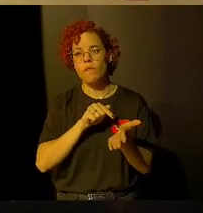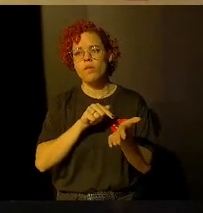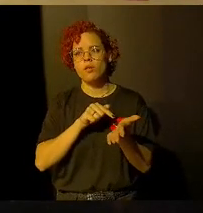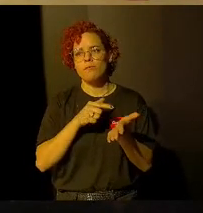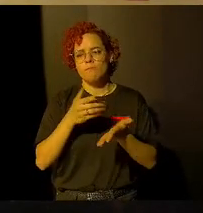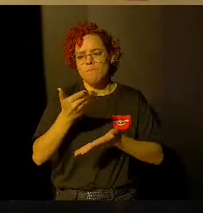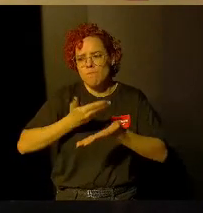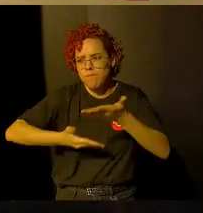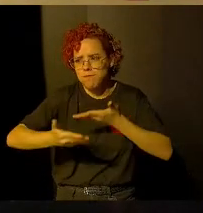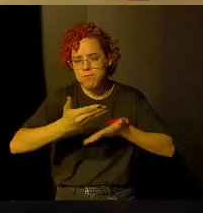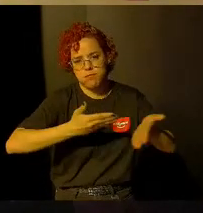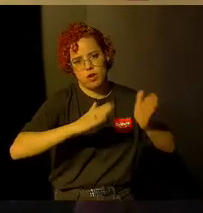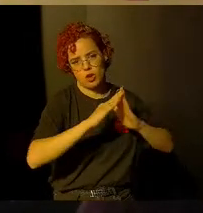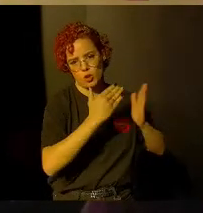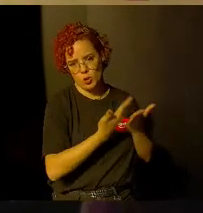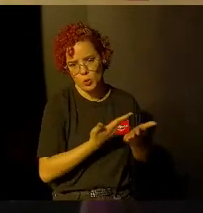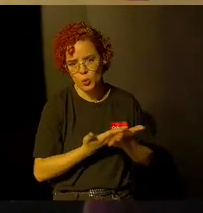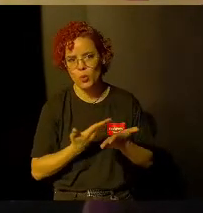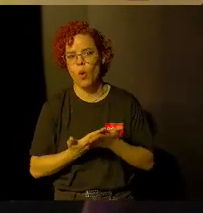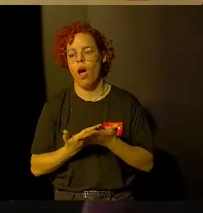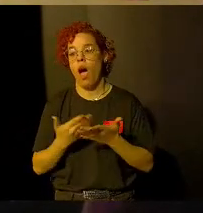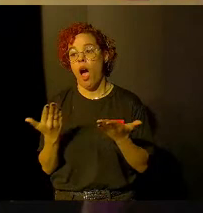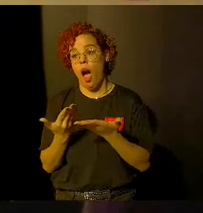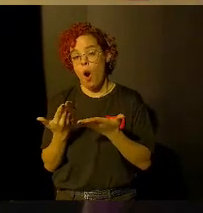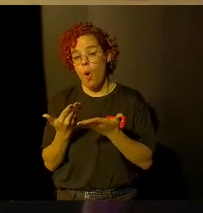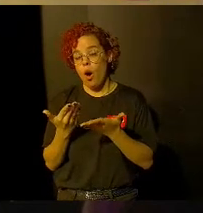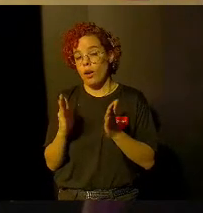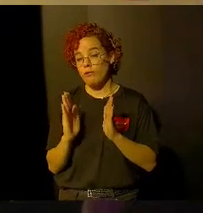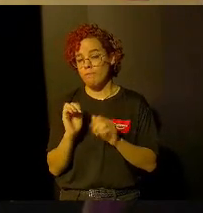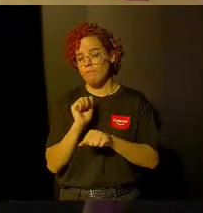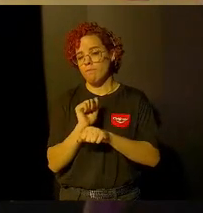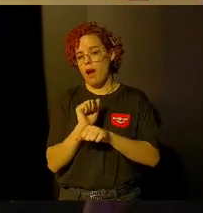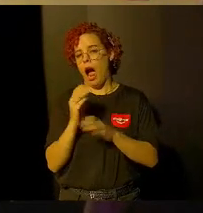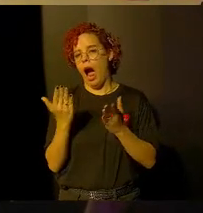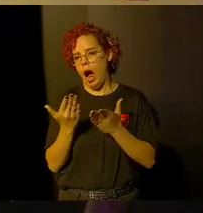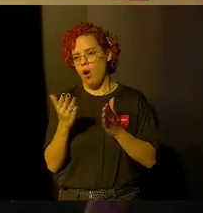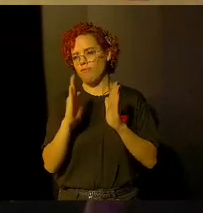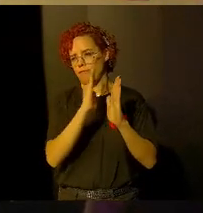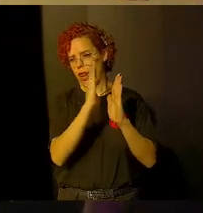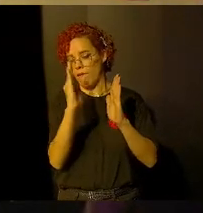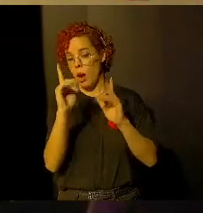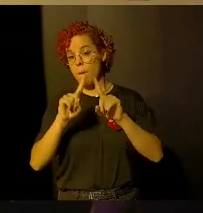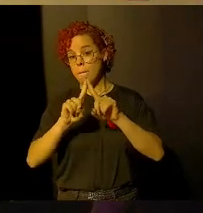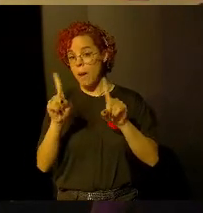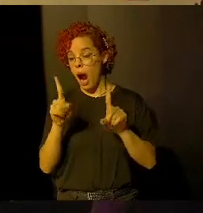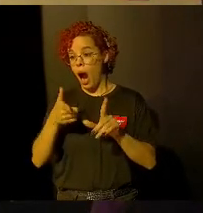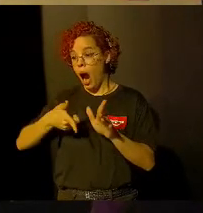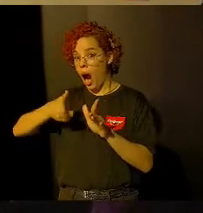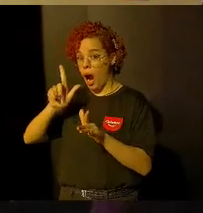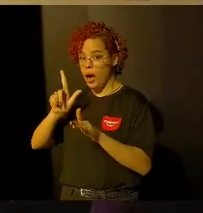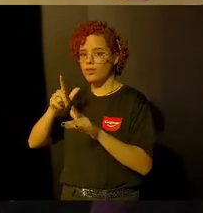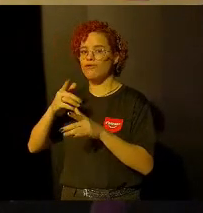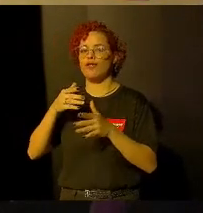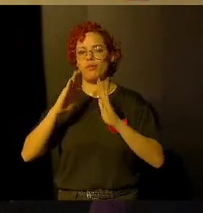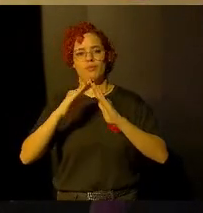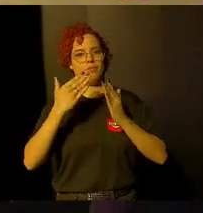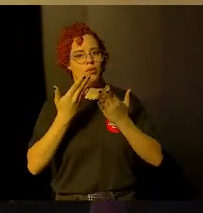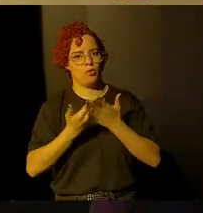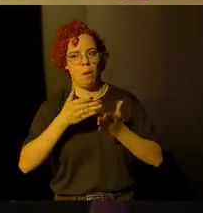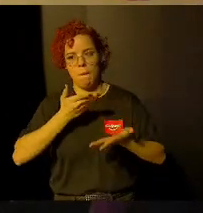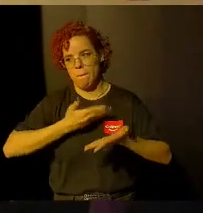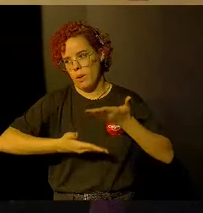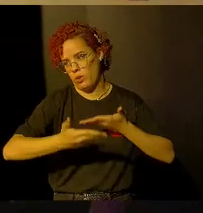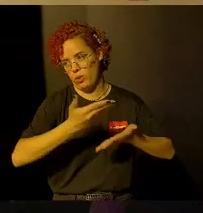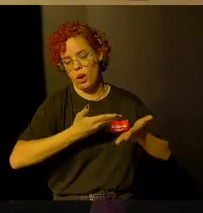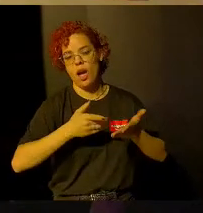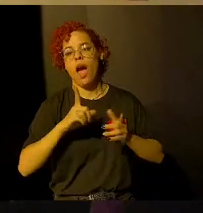escolas acho que agora ele circula um pouco mais em livraria mas circulou muito mais em escolas antes e agora esse novo infantil que é um